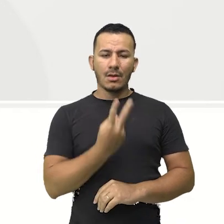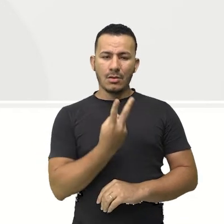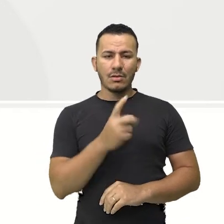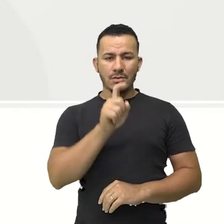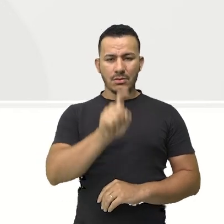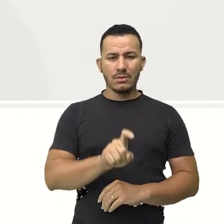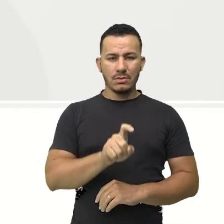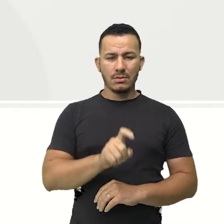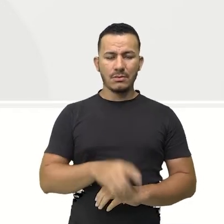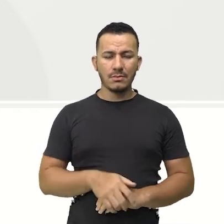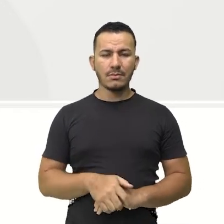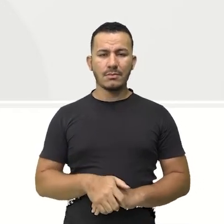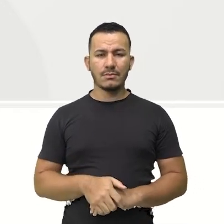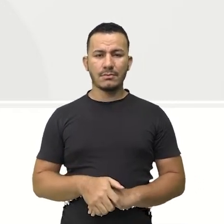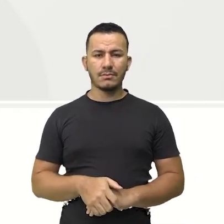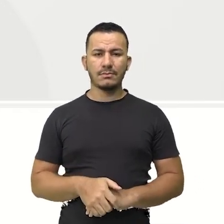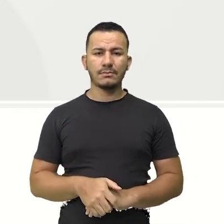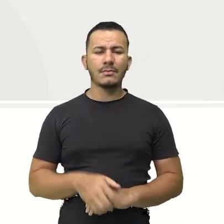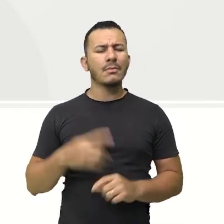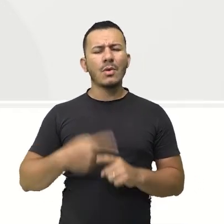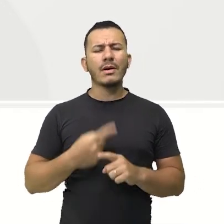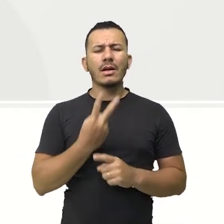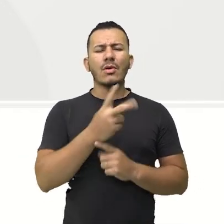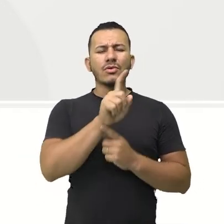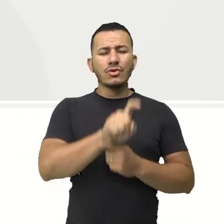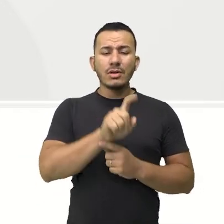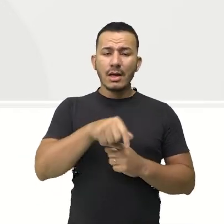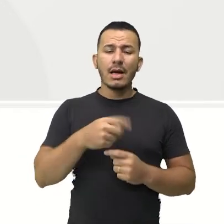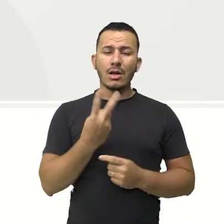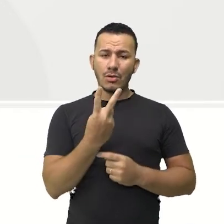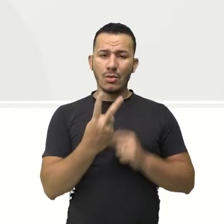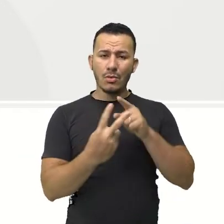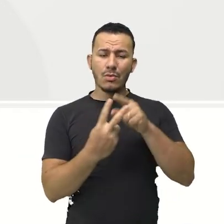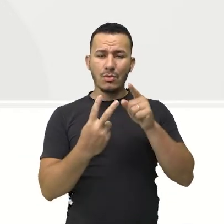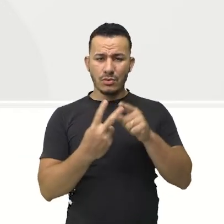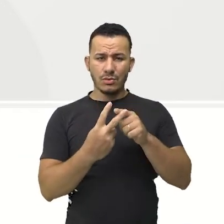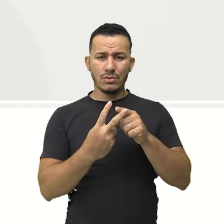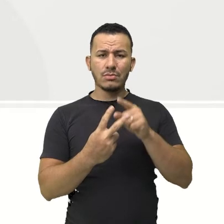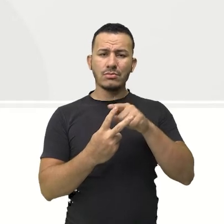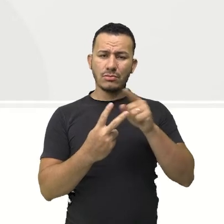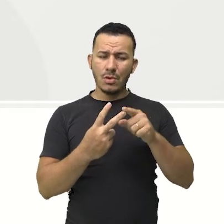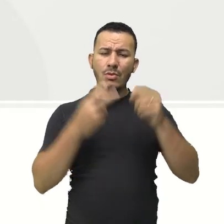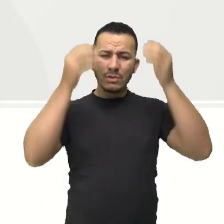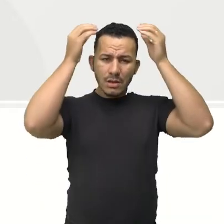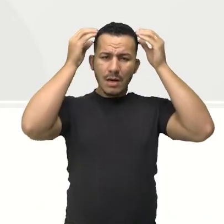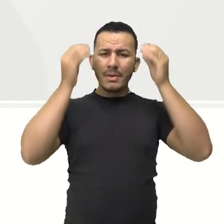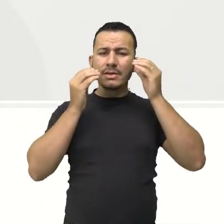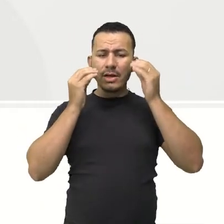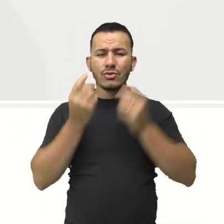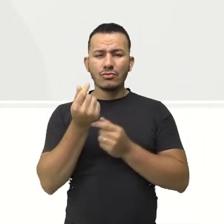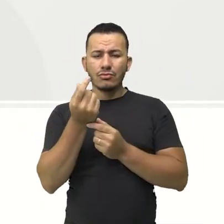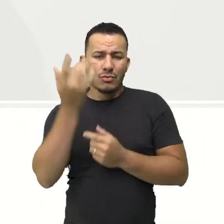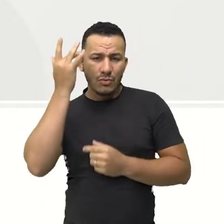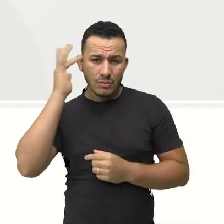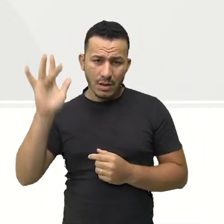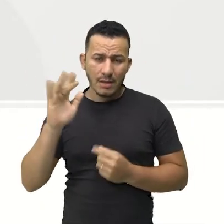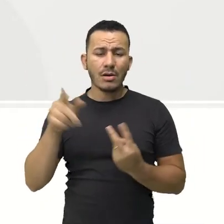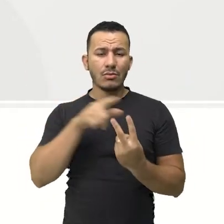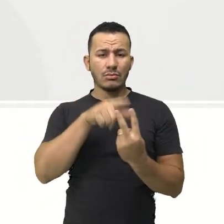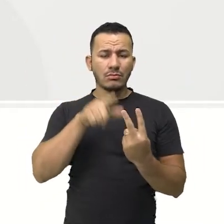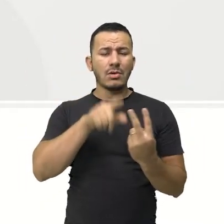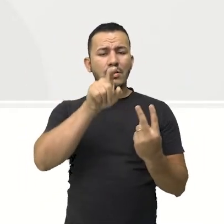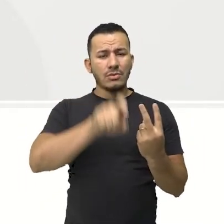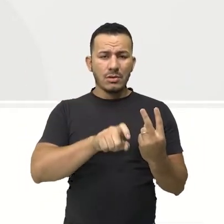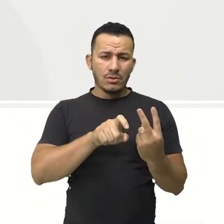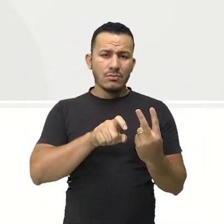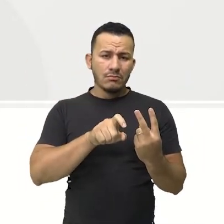2x. Certo? Por que 2x? Porque são 2 termos desconhecidos. 2 capacetes. Eu não sei quanto é o capacete, então x. Seria a mesma